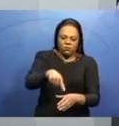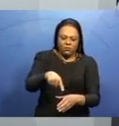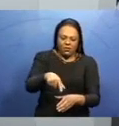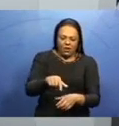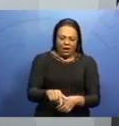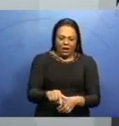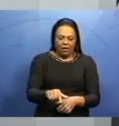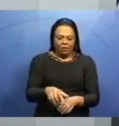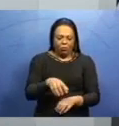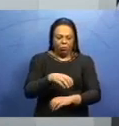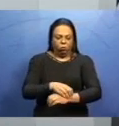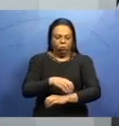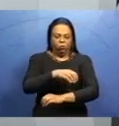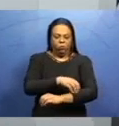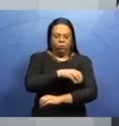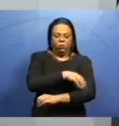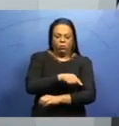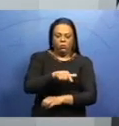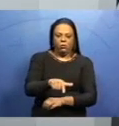lagoa.